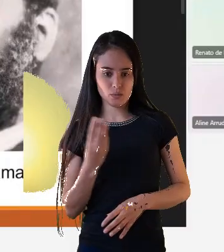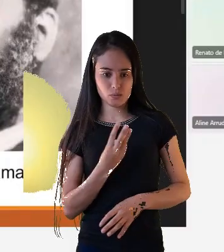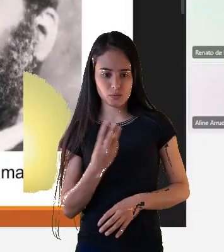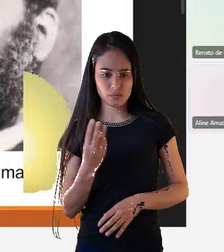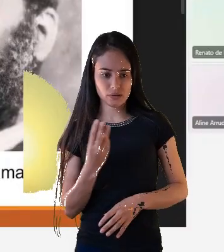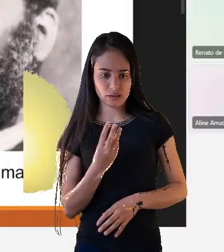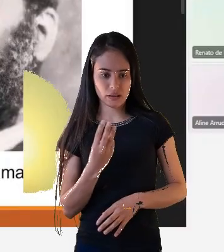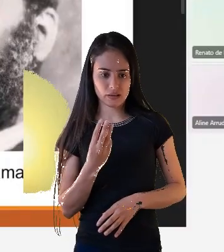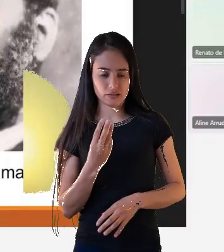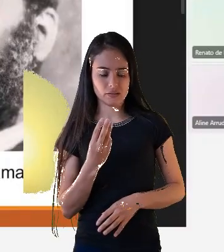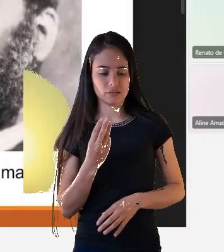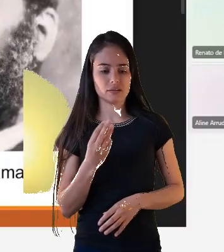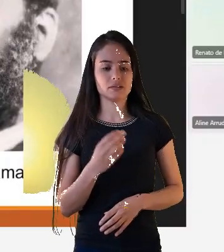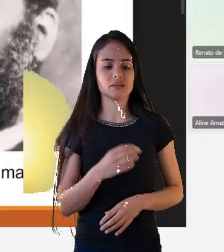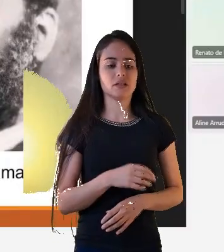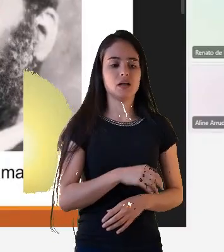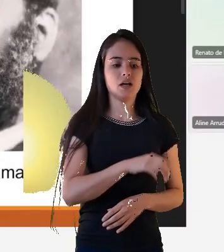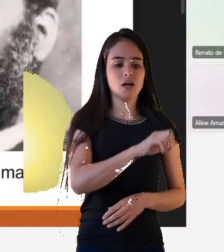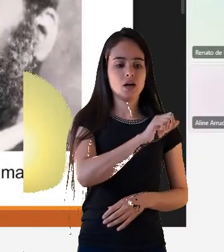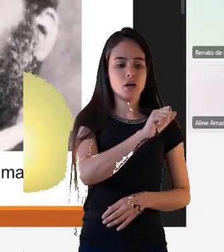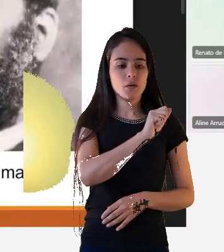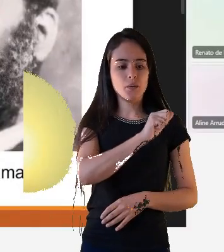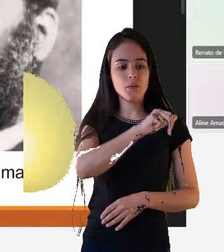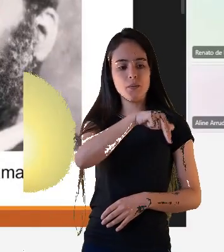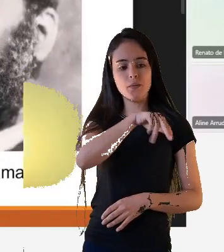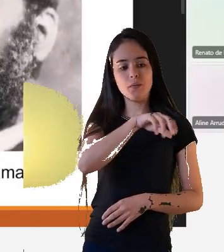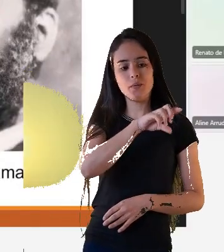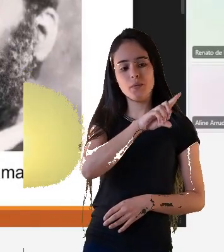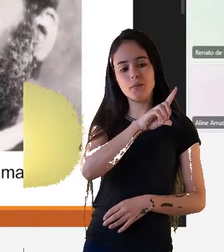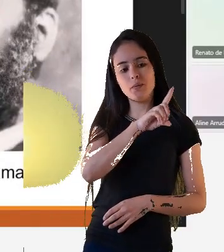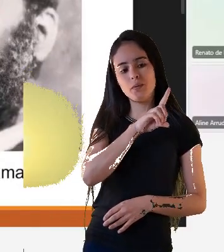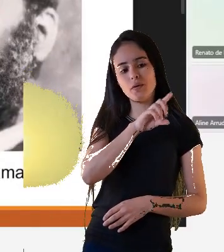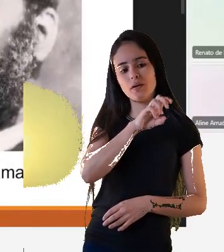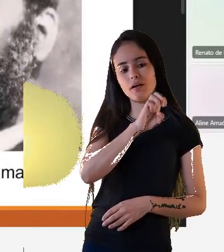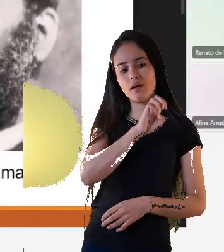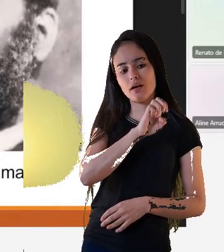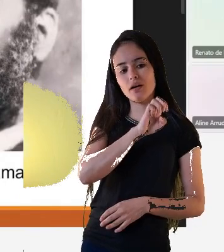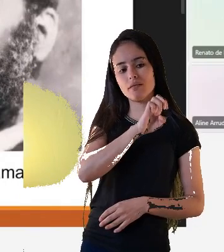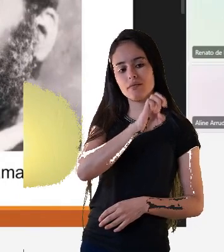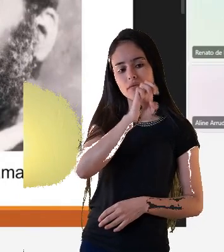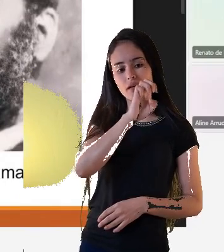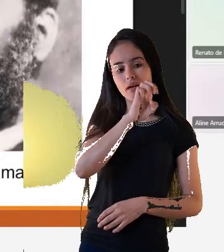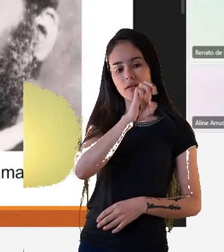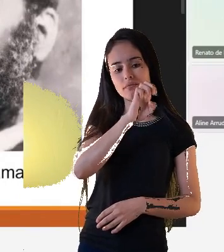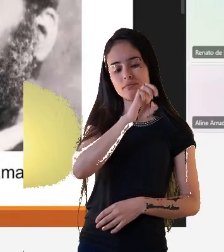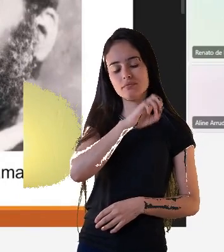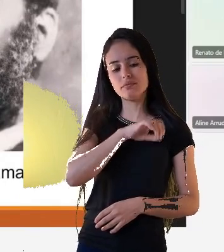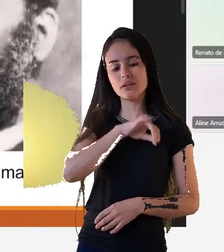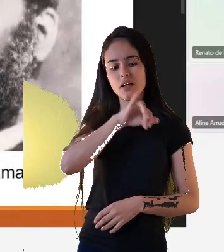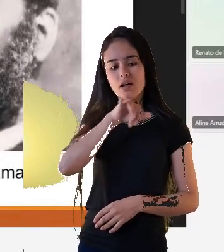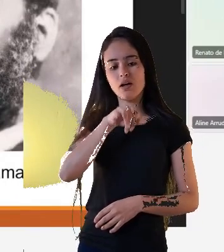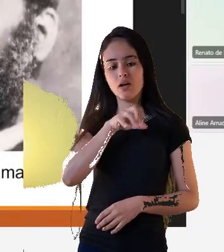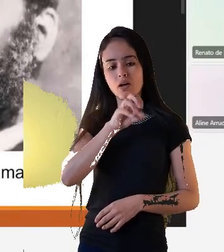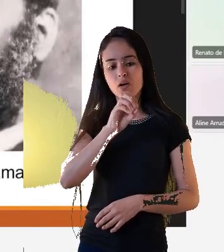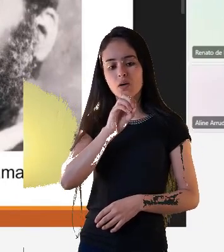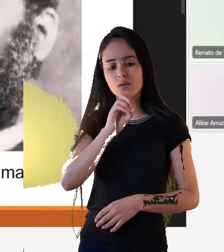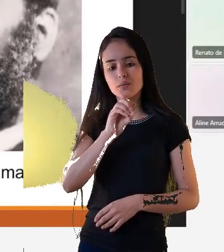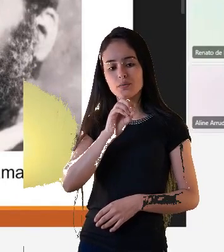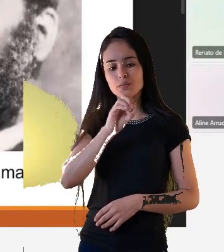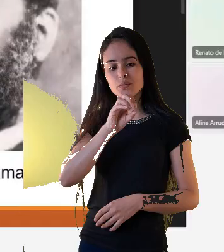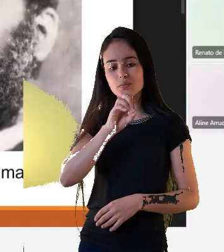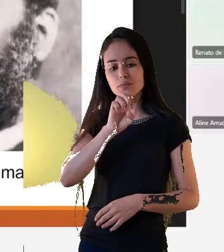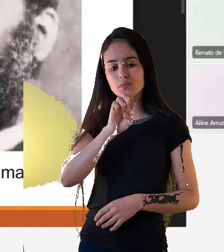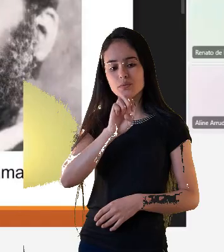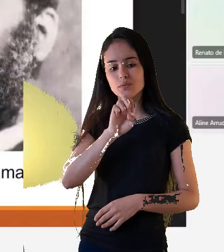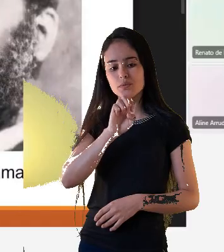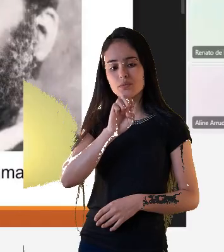a Maria Filipa e a Luísa Maim, nós temos esses outros três nomes. O André Rebouça